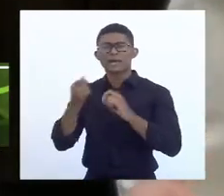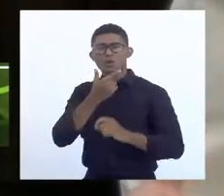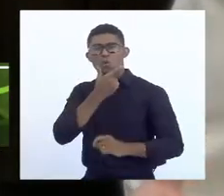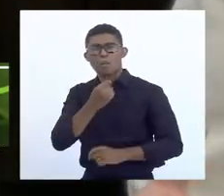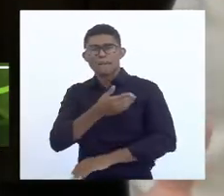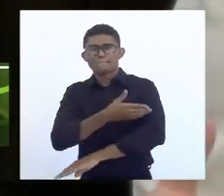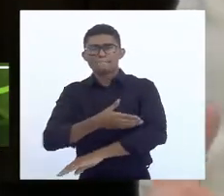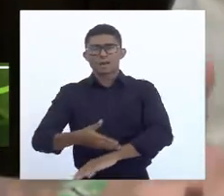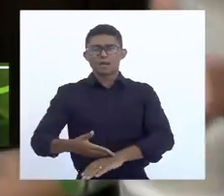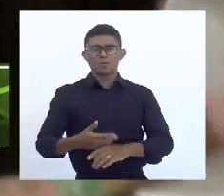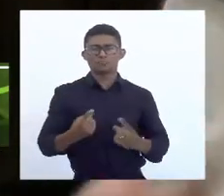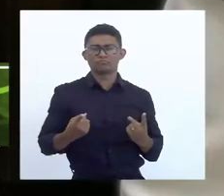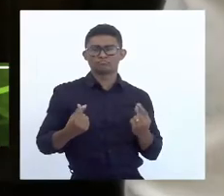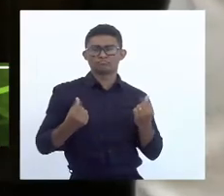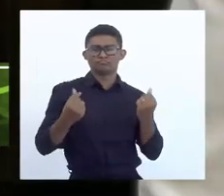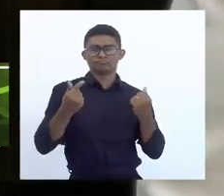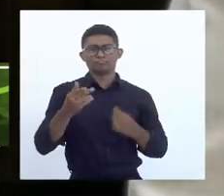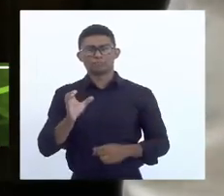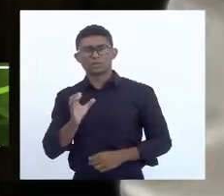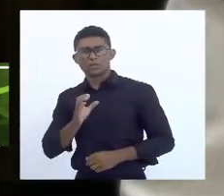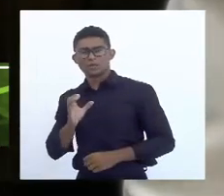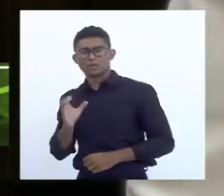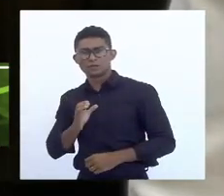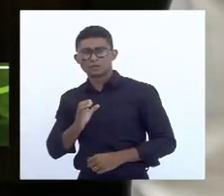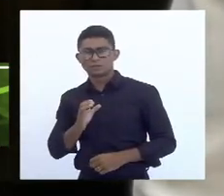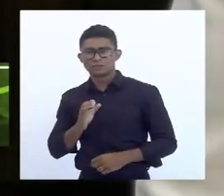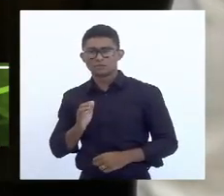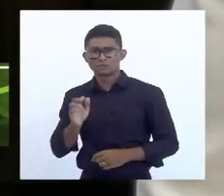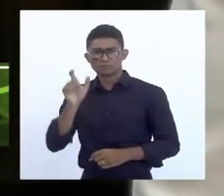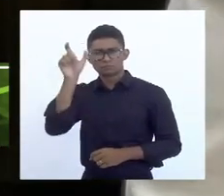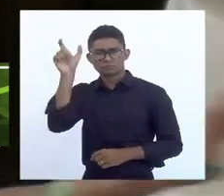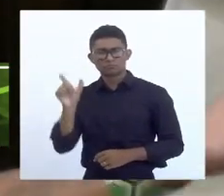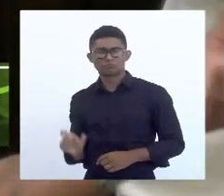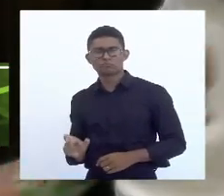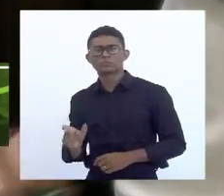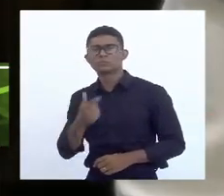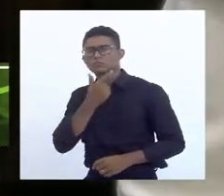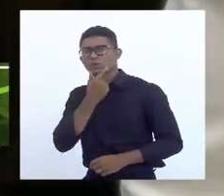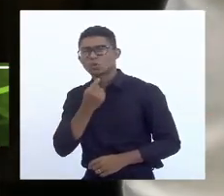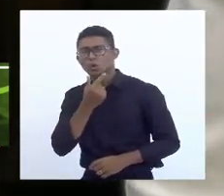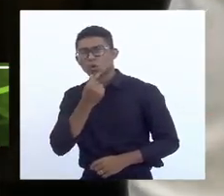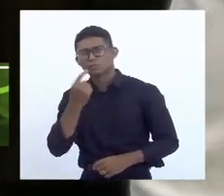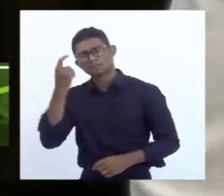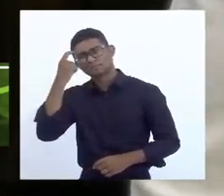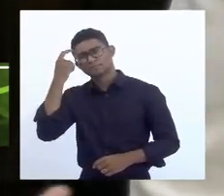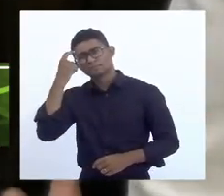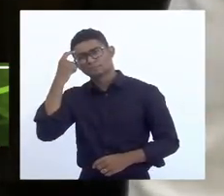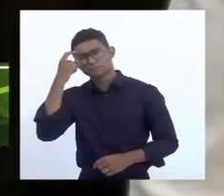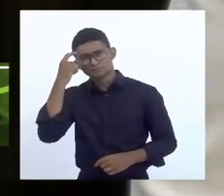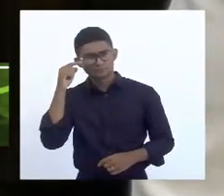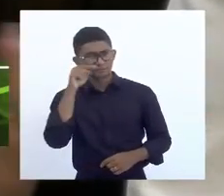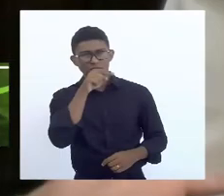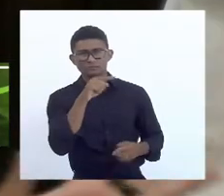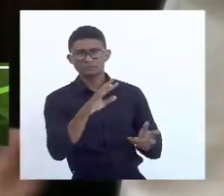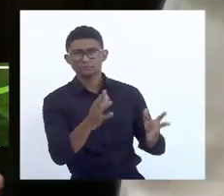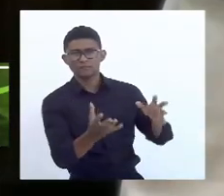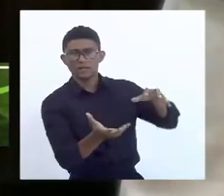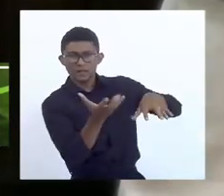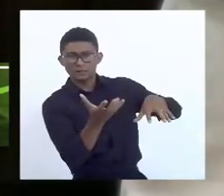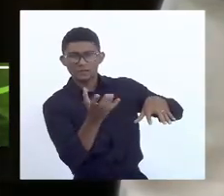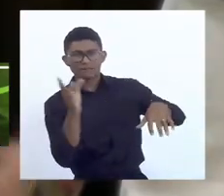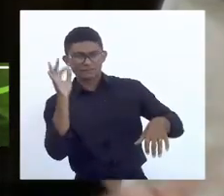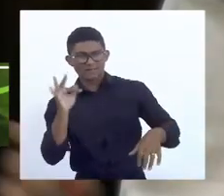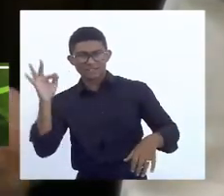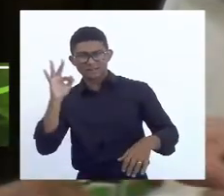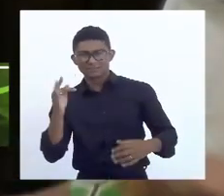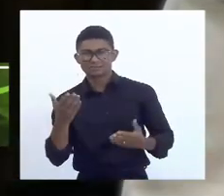rico, inserido numa lógica heterocisnormativa. Vamos lá na Câmara Federal. Quem é ainda? E aí não é elite mais,